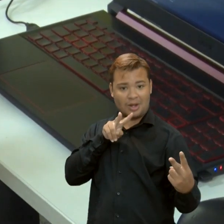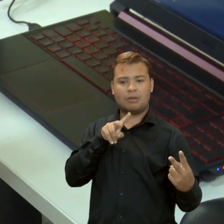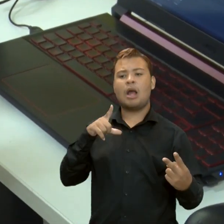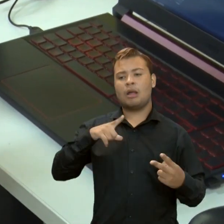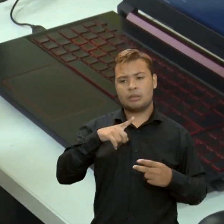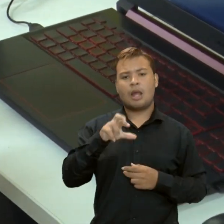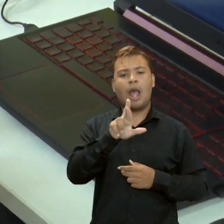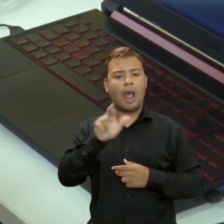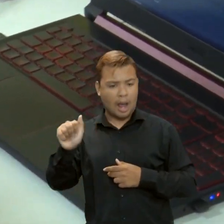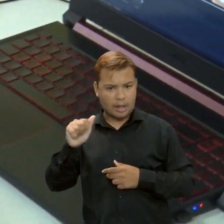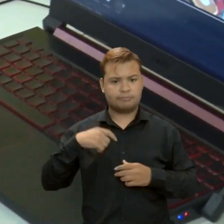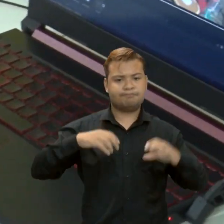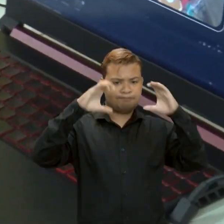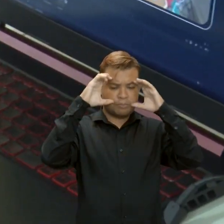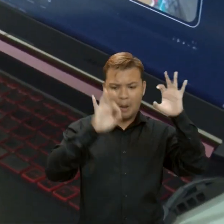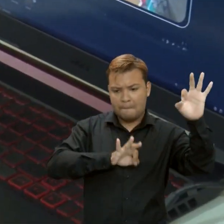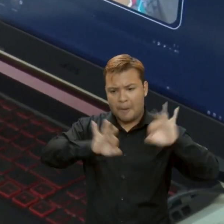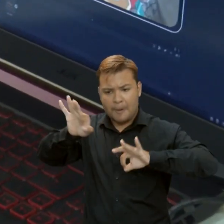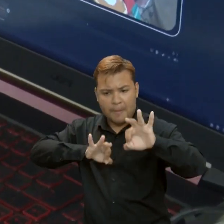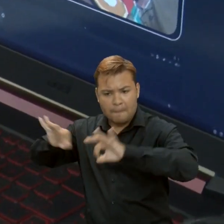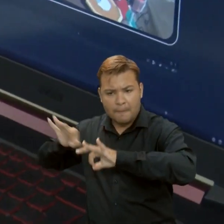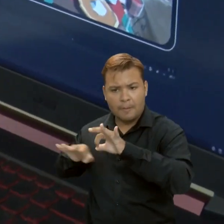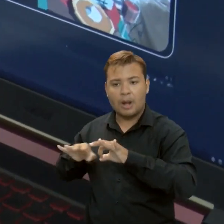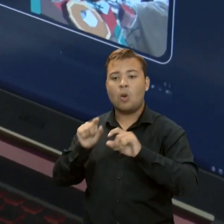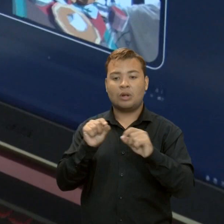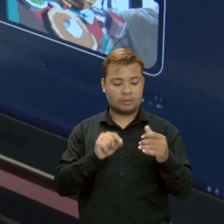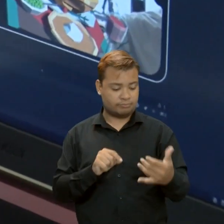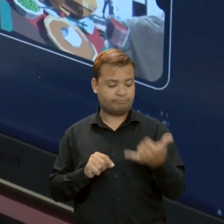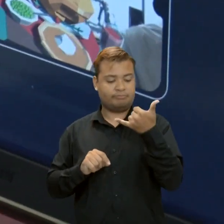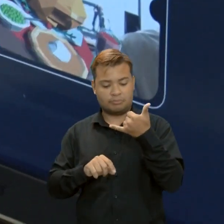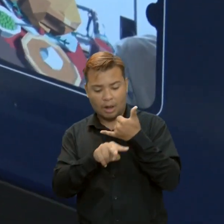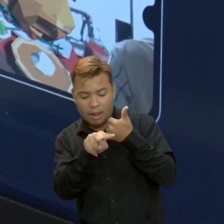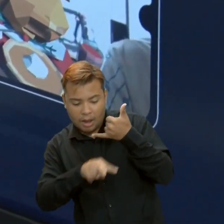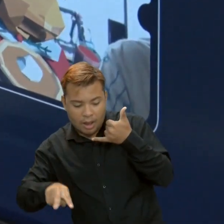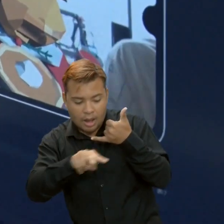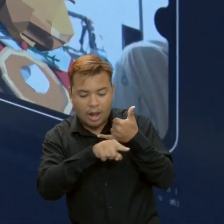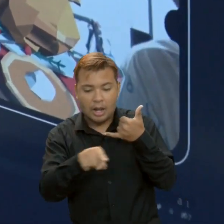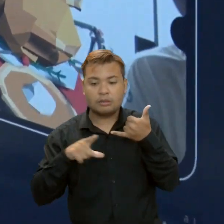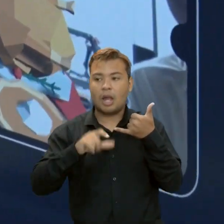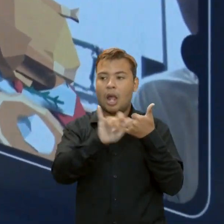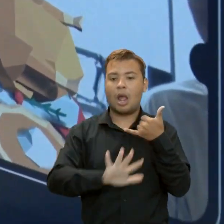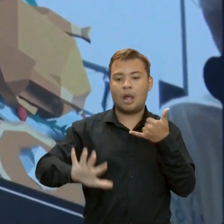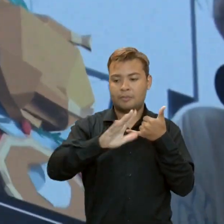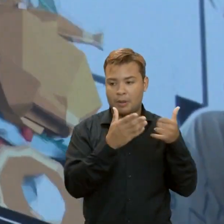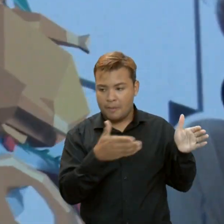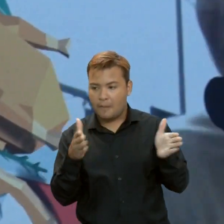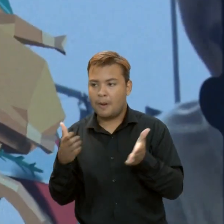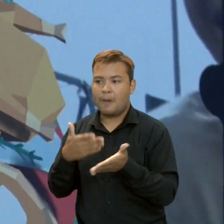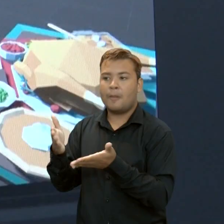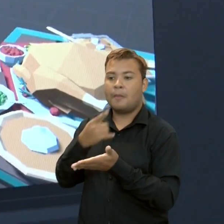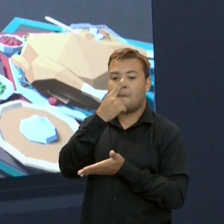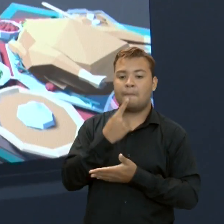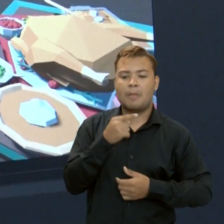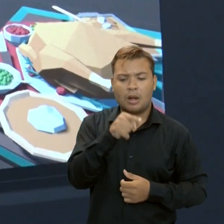que nos smartphones a gente tenha essas imagens dessas comidas. E esse processo envolve a criação de um aplicativo e programação dele também? Como